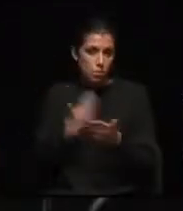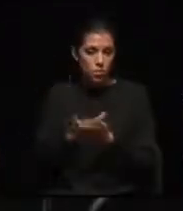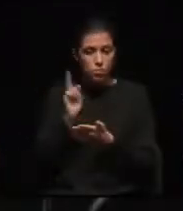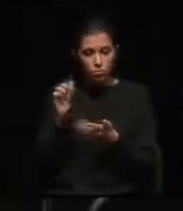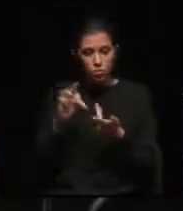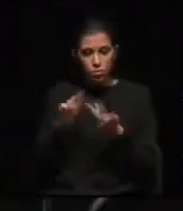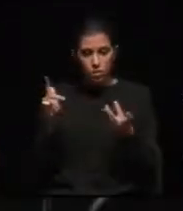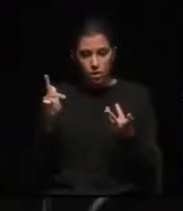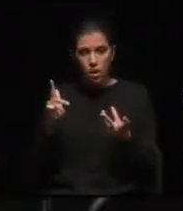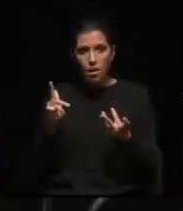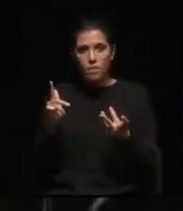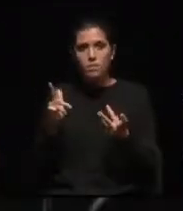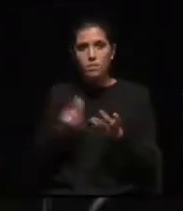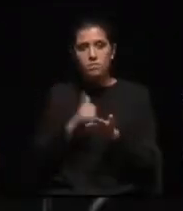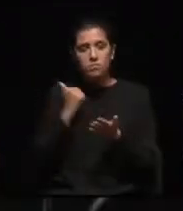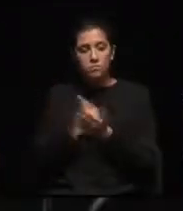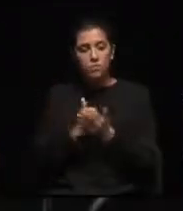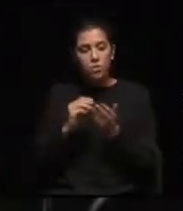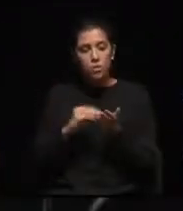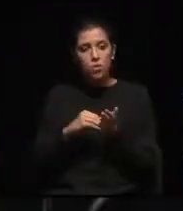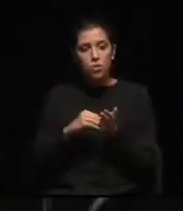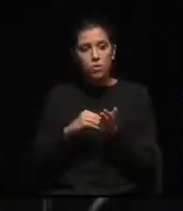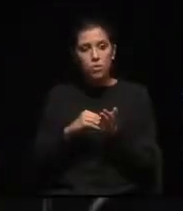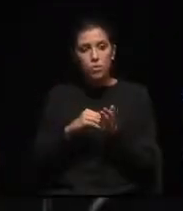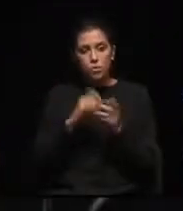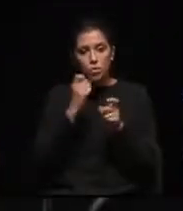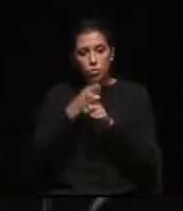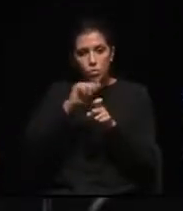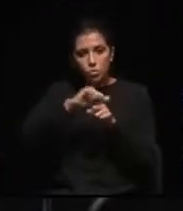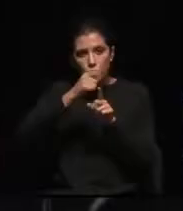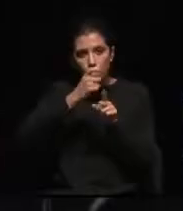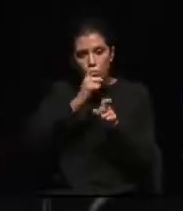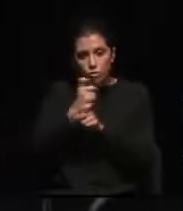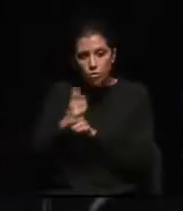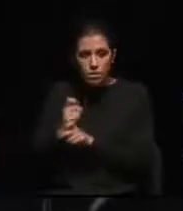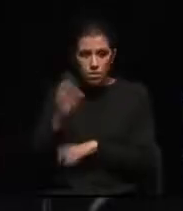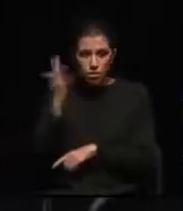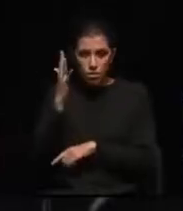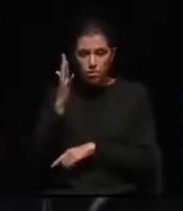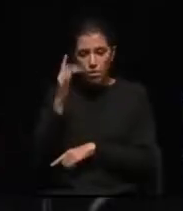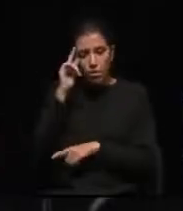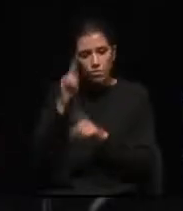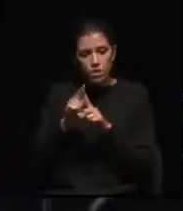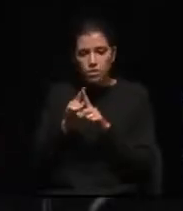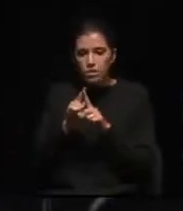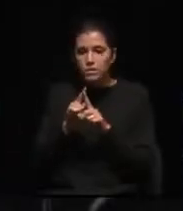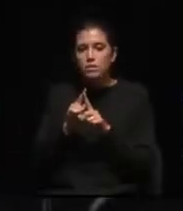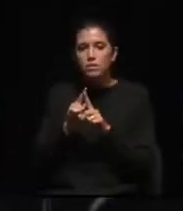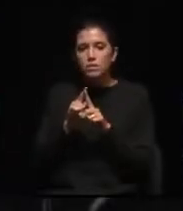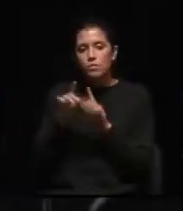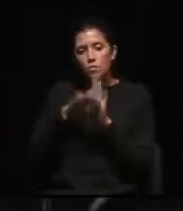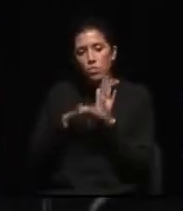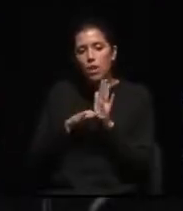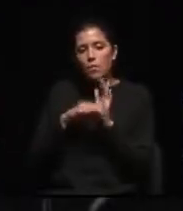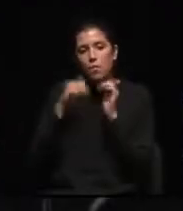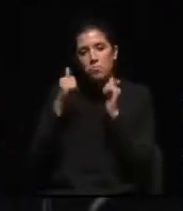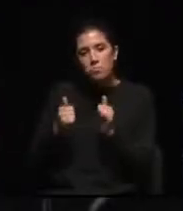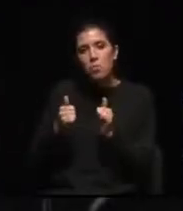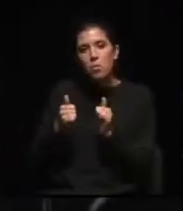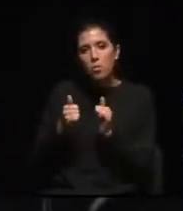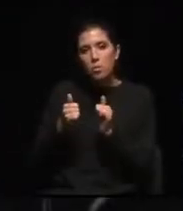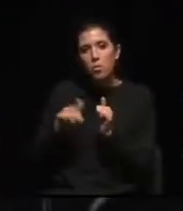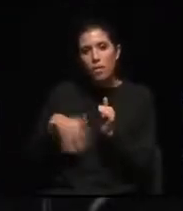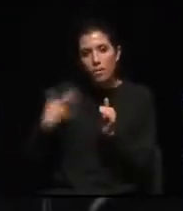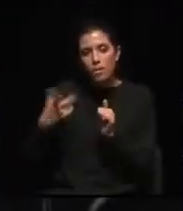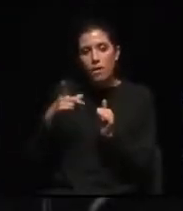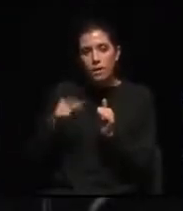Câmara concretize o processo de revisão do Regulamento Municipal do Arvoredo com vista ao seu aperfeiçoamento e eficácia e